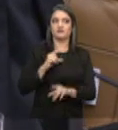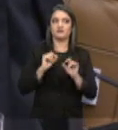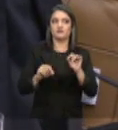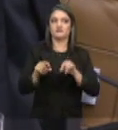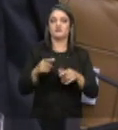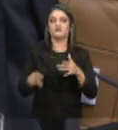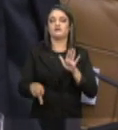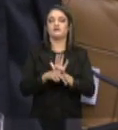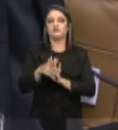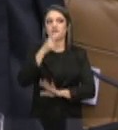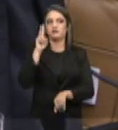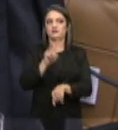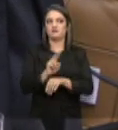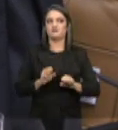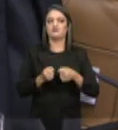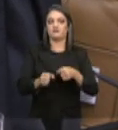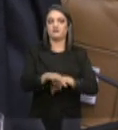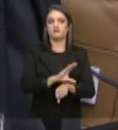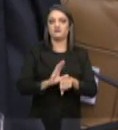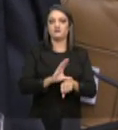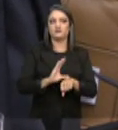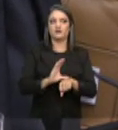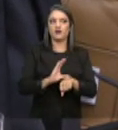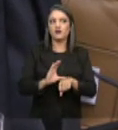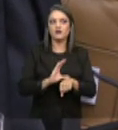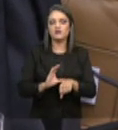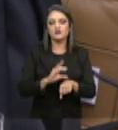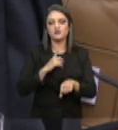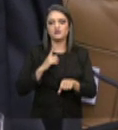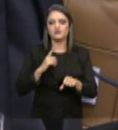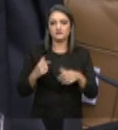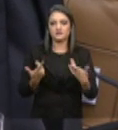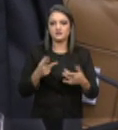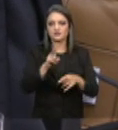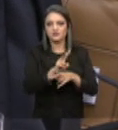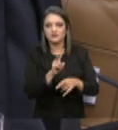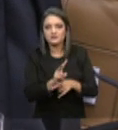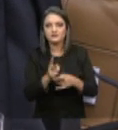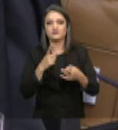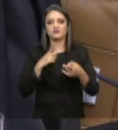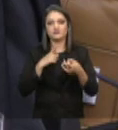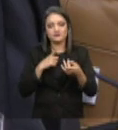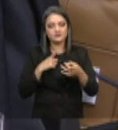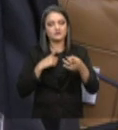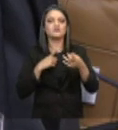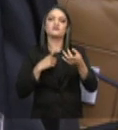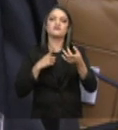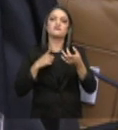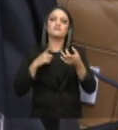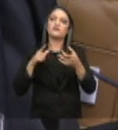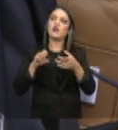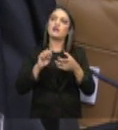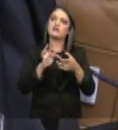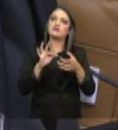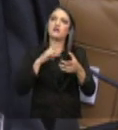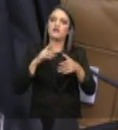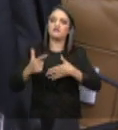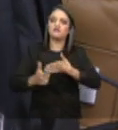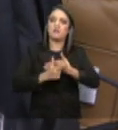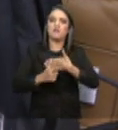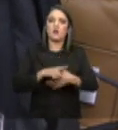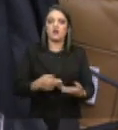constituição deu o Supremo a guarda da hermenêutica constitucional foi ele quem o fez como o veto